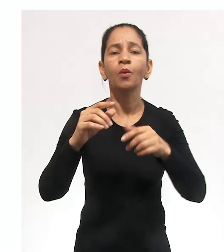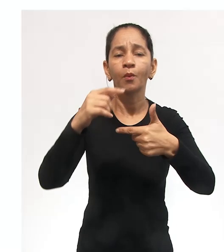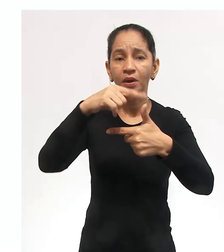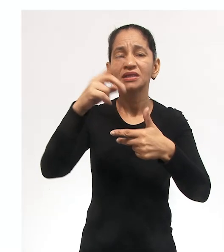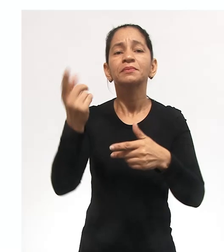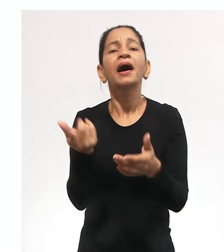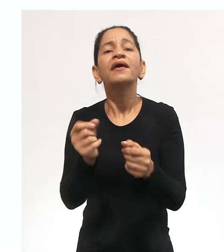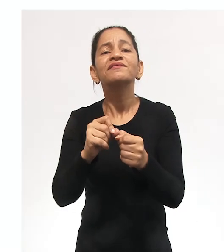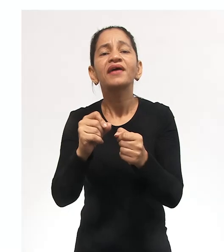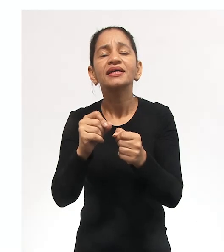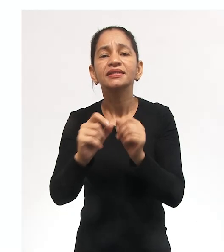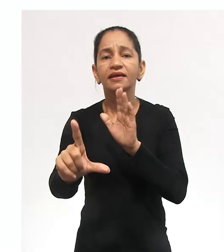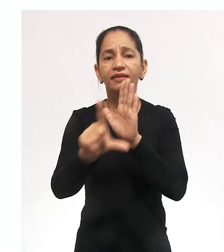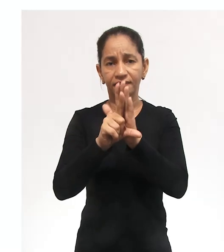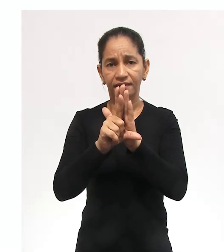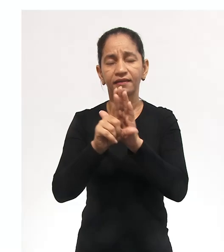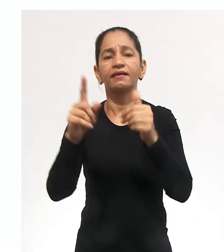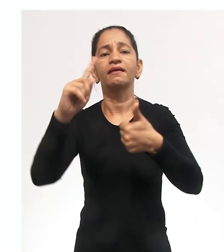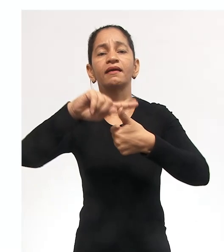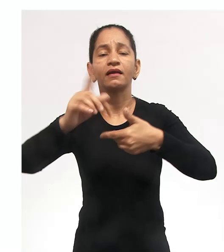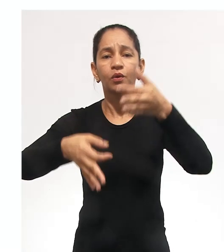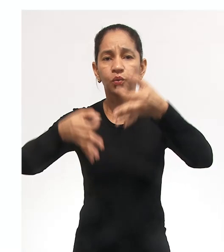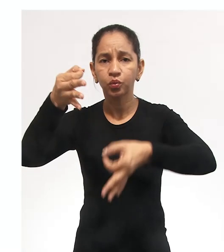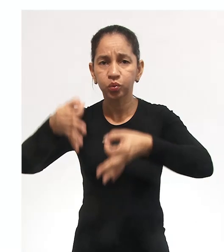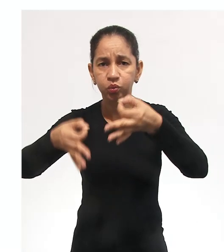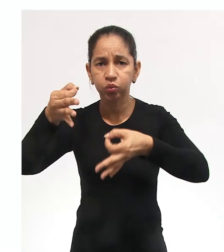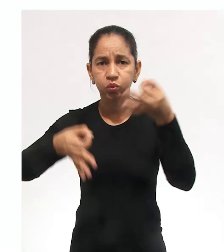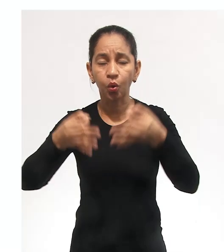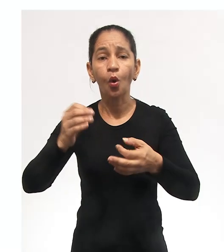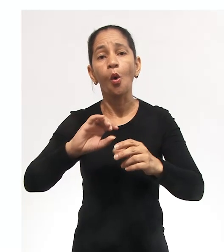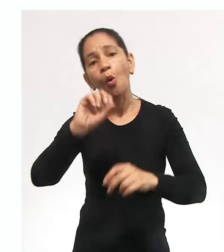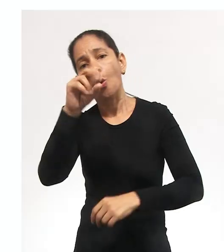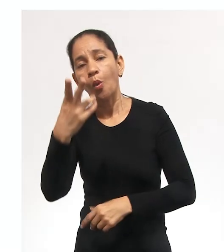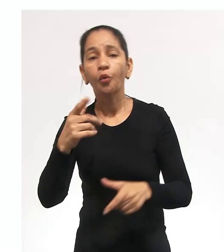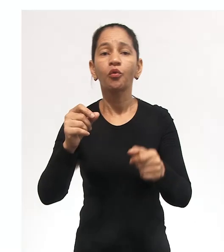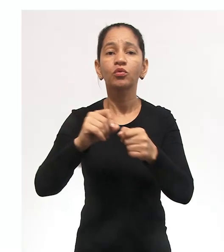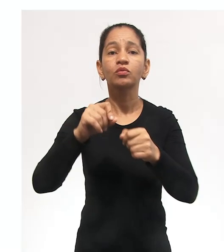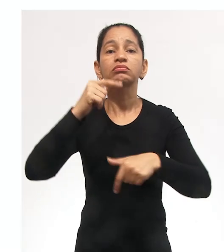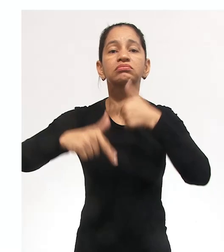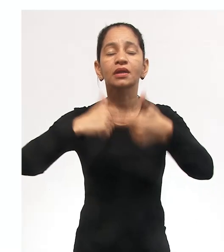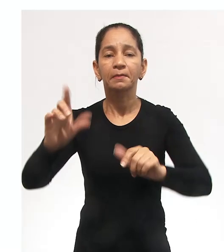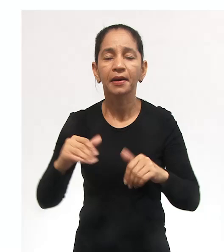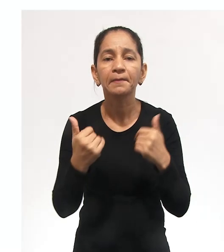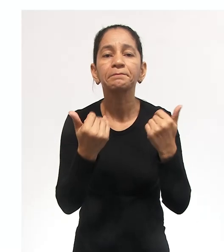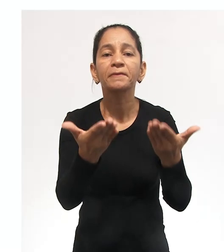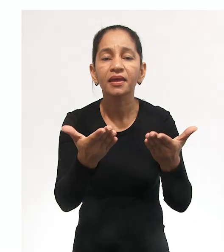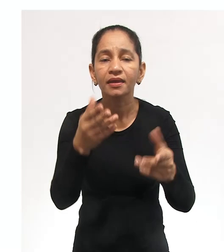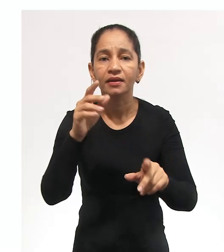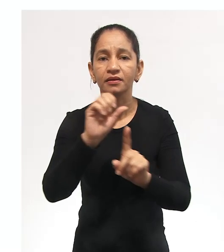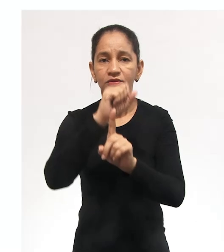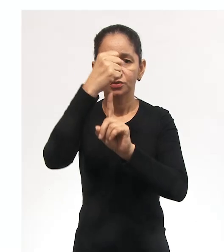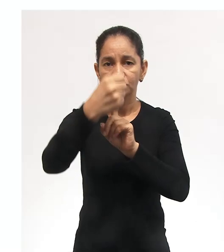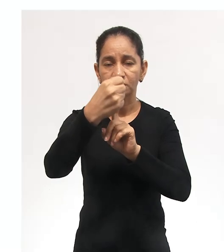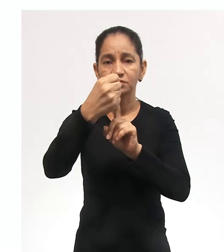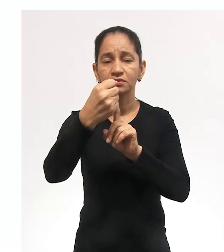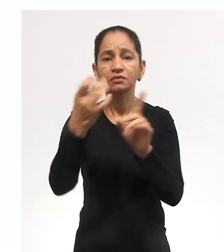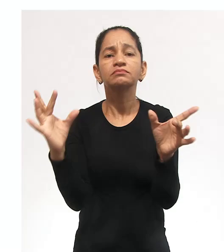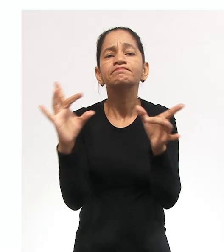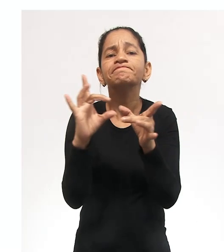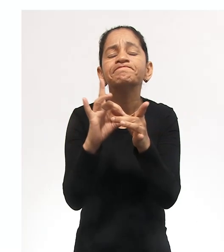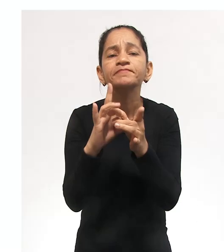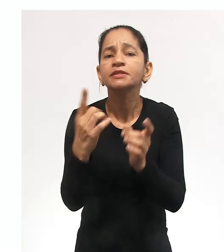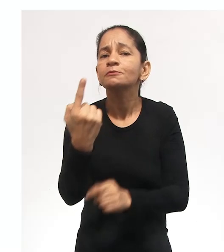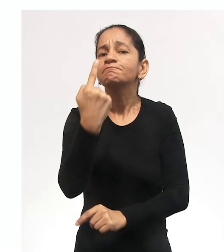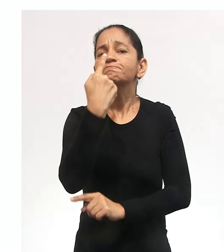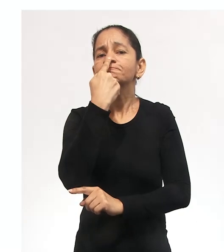né, aplicá-las e julgar, né, os conflitos, né, que poderiam aparecer, estariam